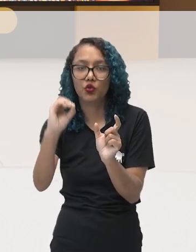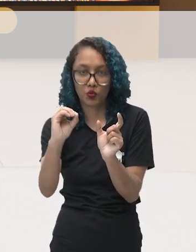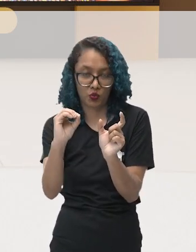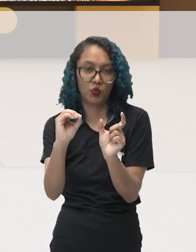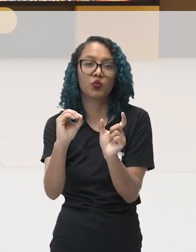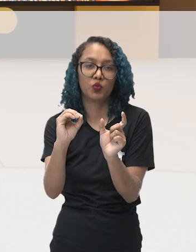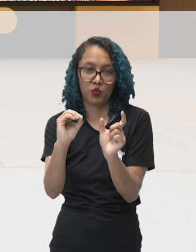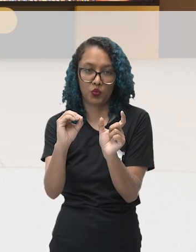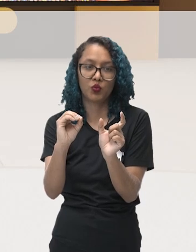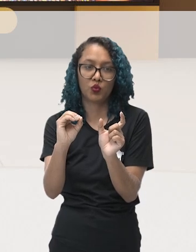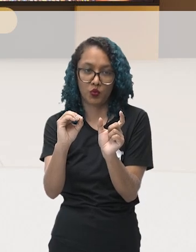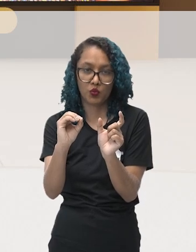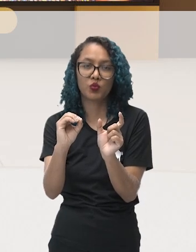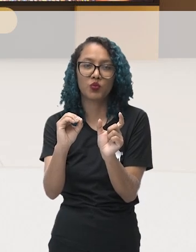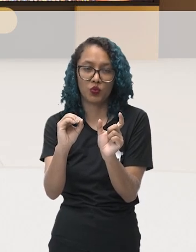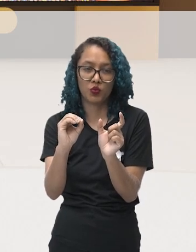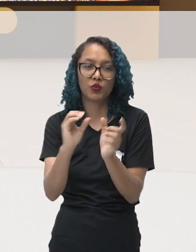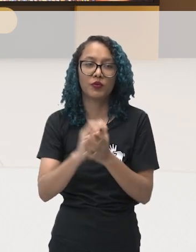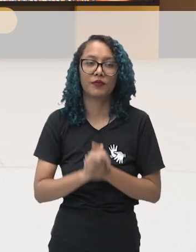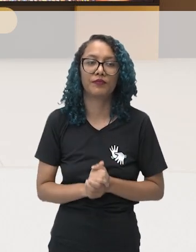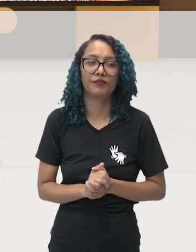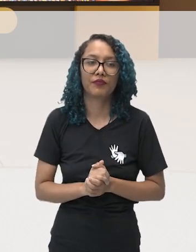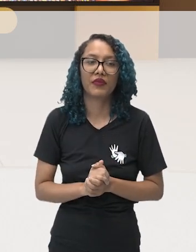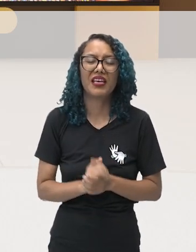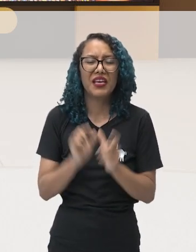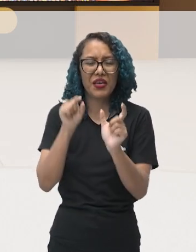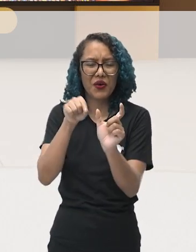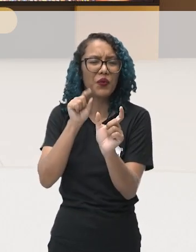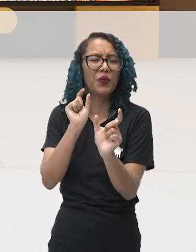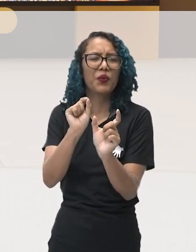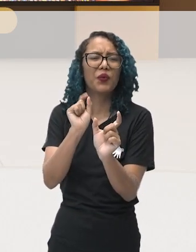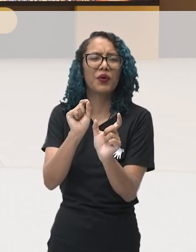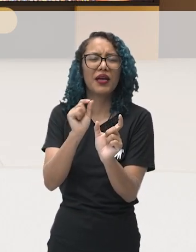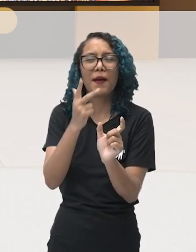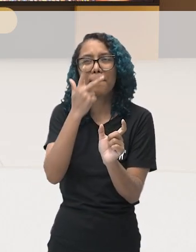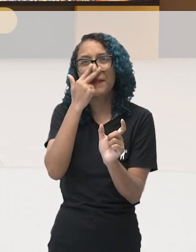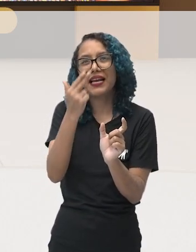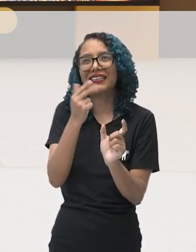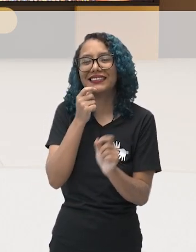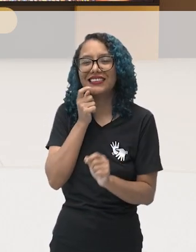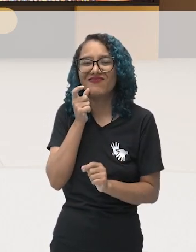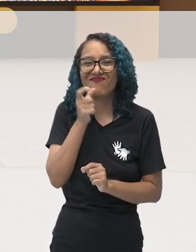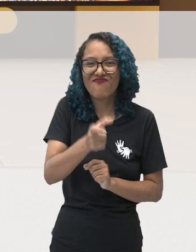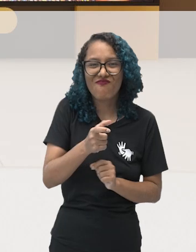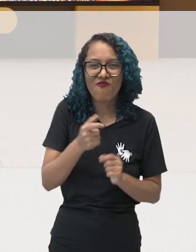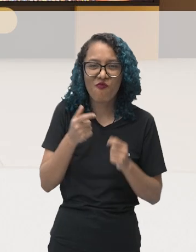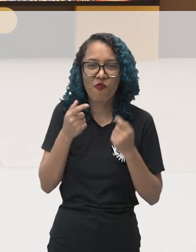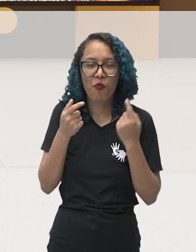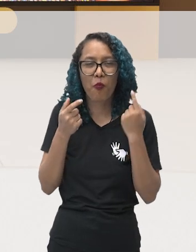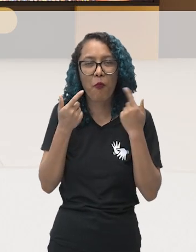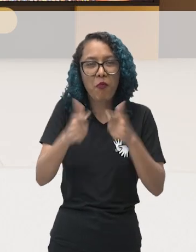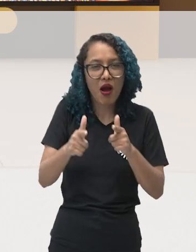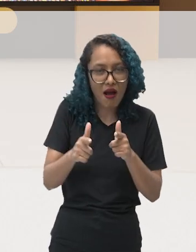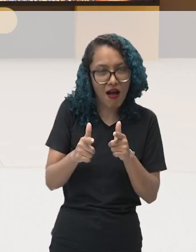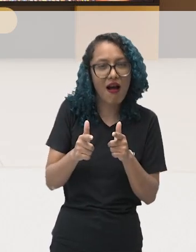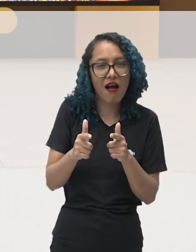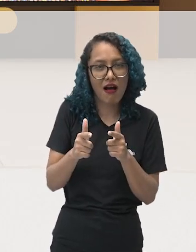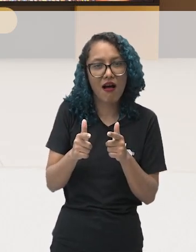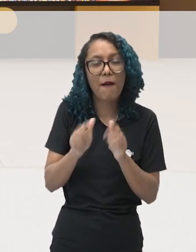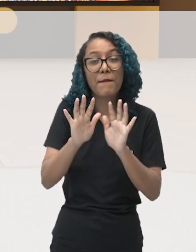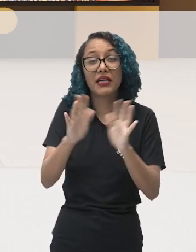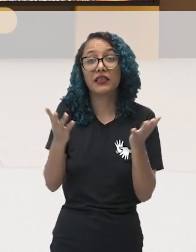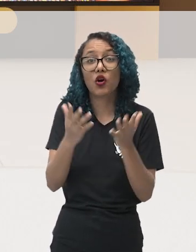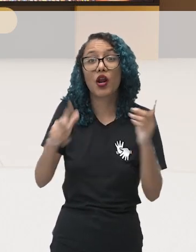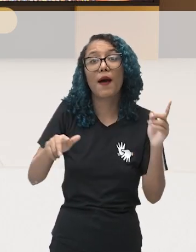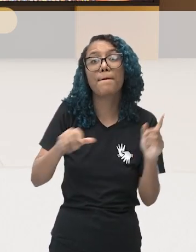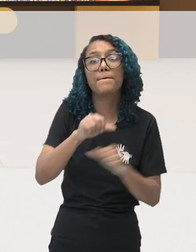acabou tomando hoje em dia uma conotação muito ofensiva, pejorativa. Então houve uma certa